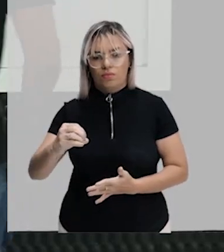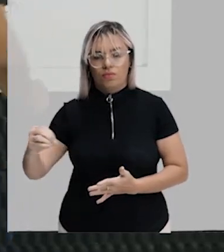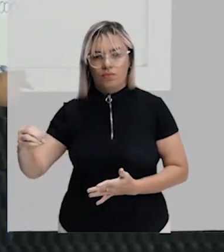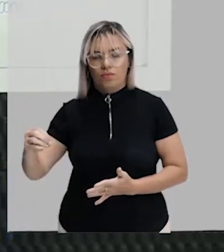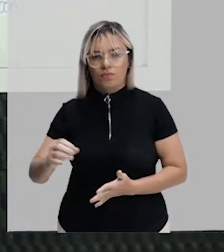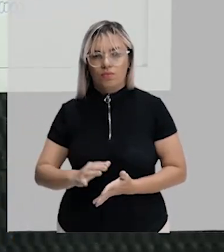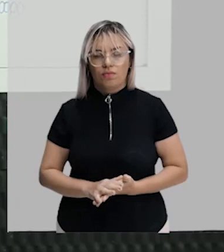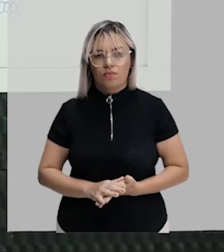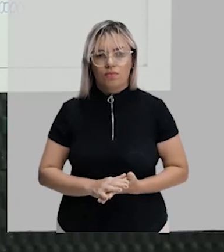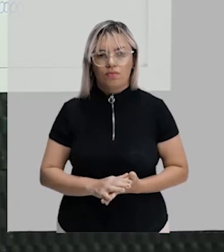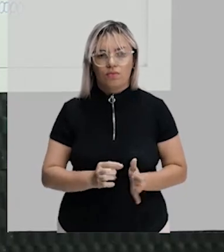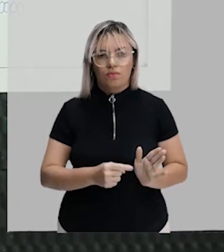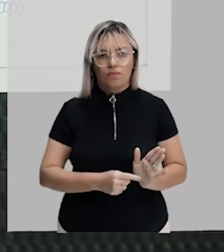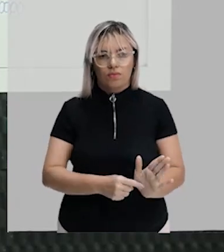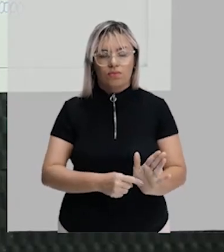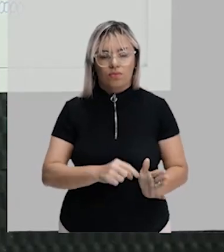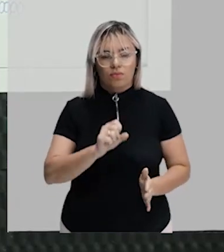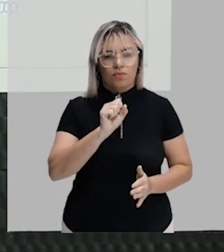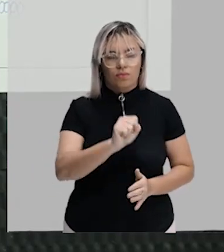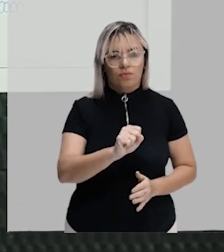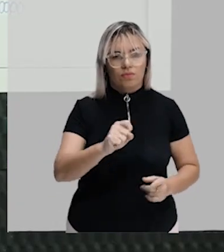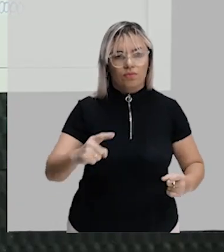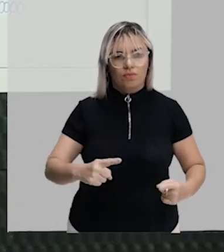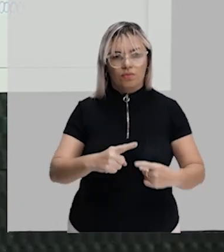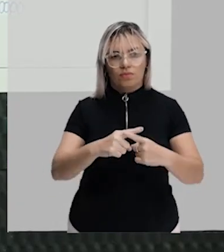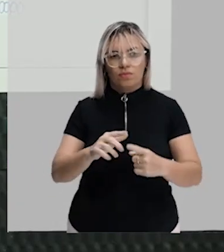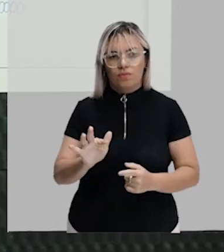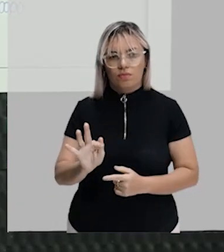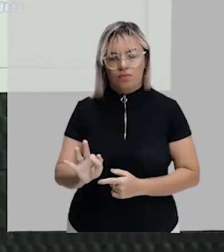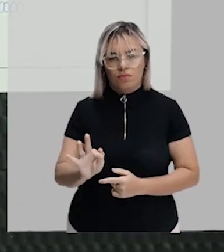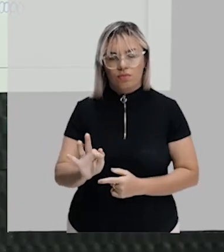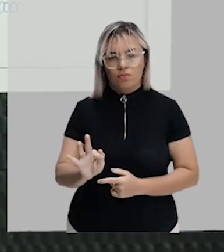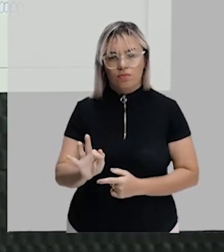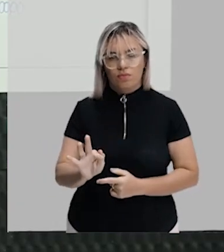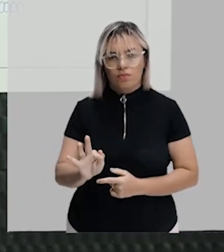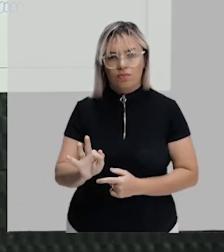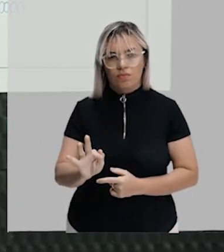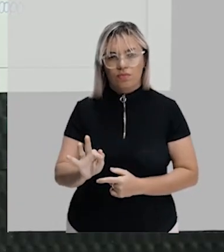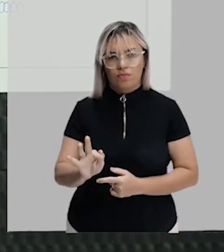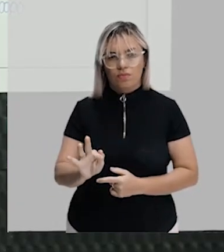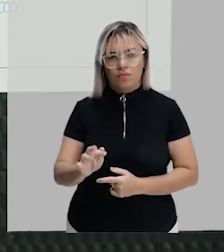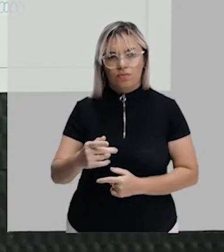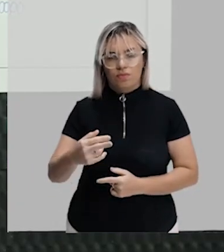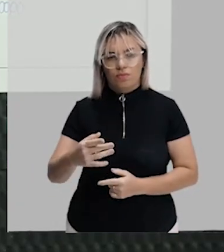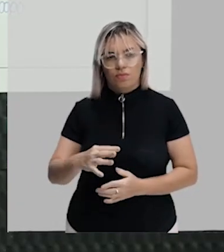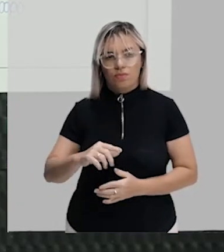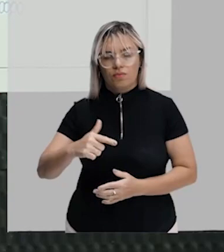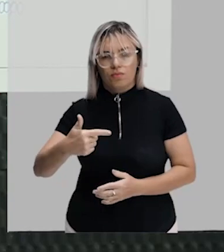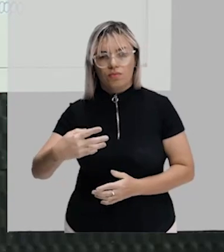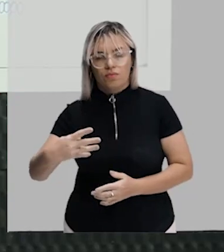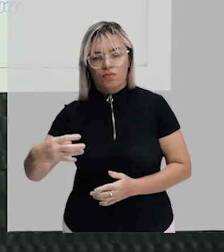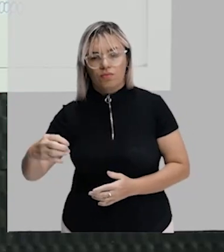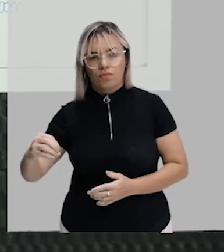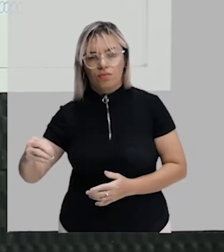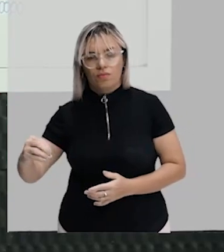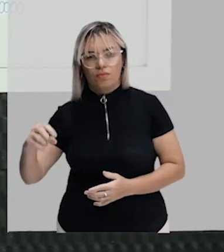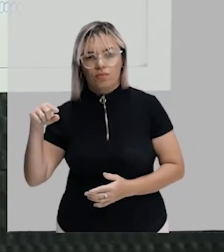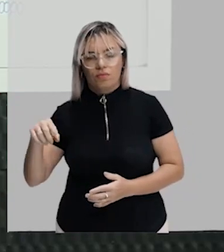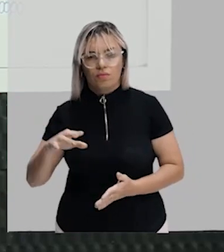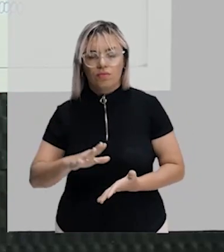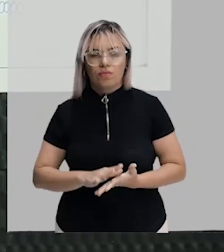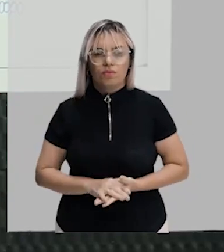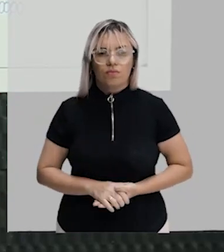A história é essa. O salário S foi multiplicado por um fator de atualização F e